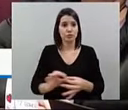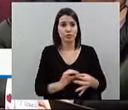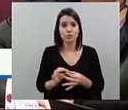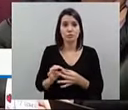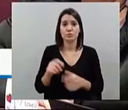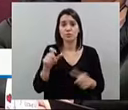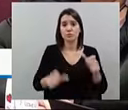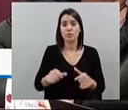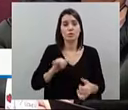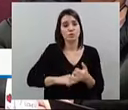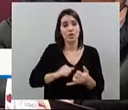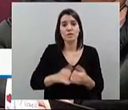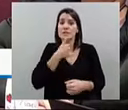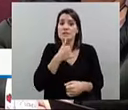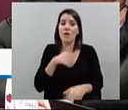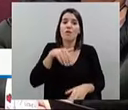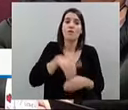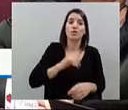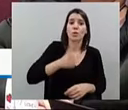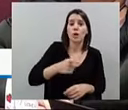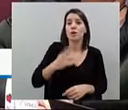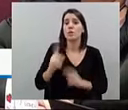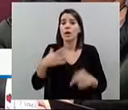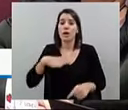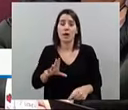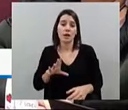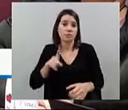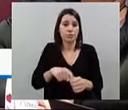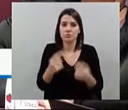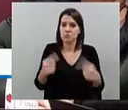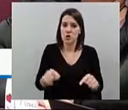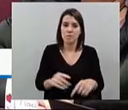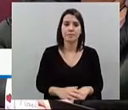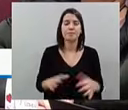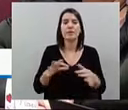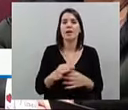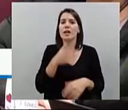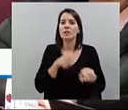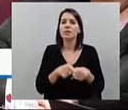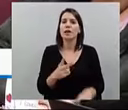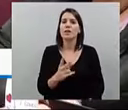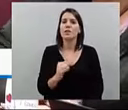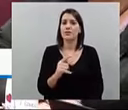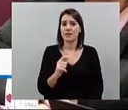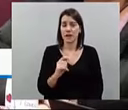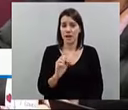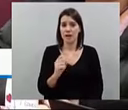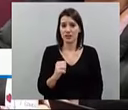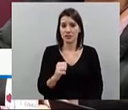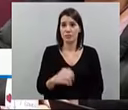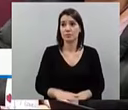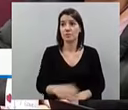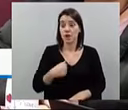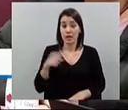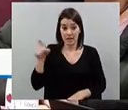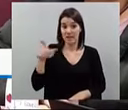que votam e o que é que aderem. Portanto, apenas isto. Em relação ao deputado Viegas, bom, depois daquilo que eu disse, eu